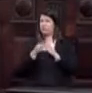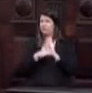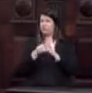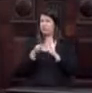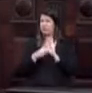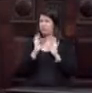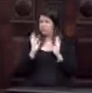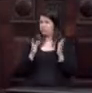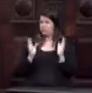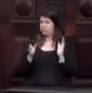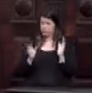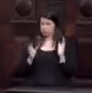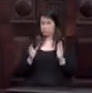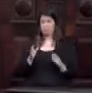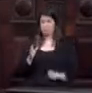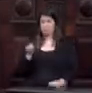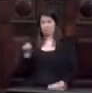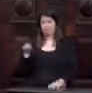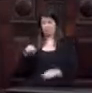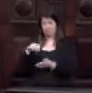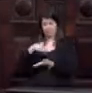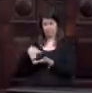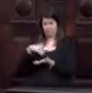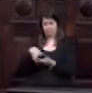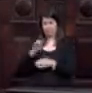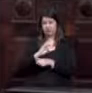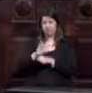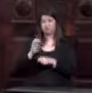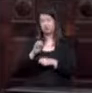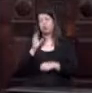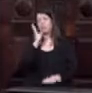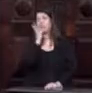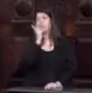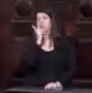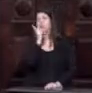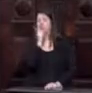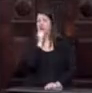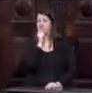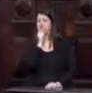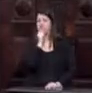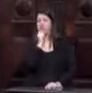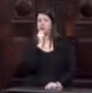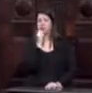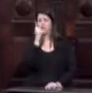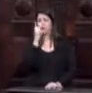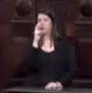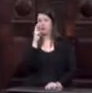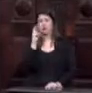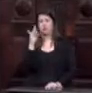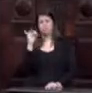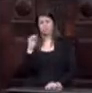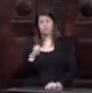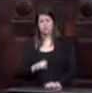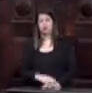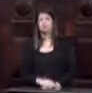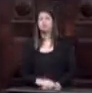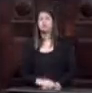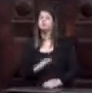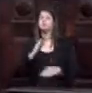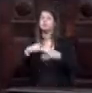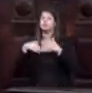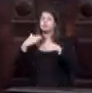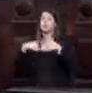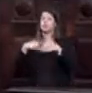segundo o secretário Gustavo, demorará no mínimo 15 dias. E depois,